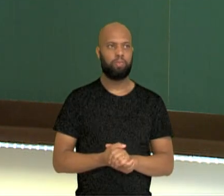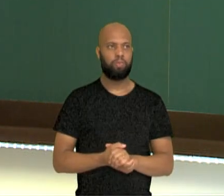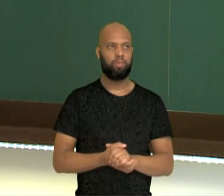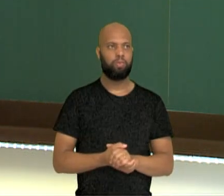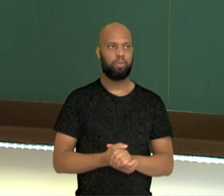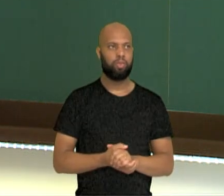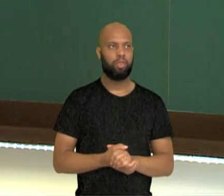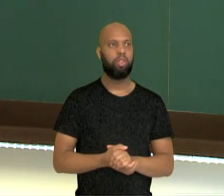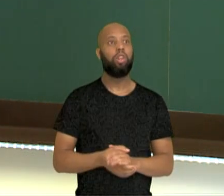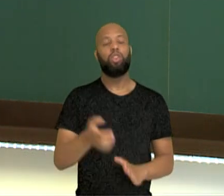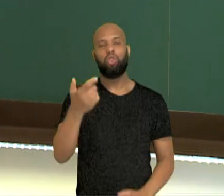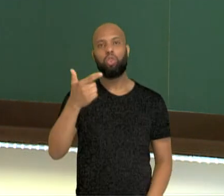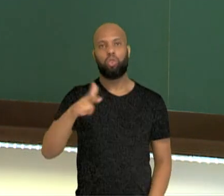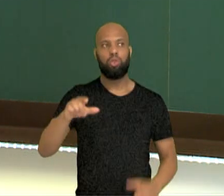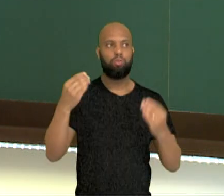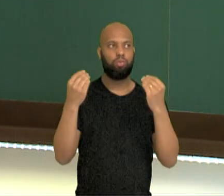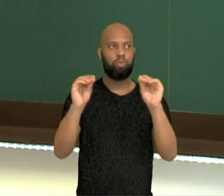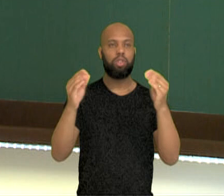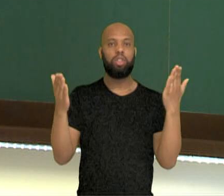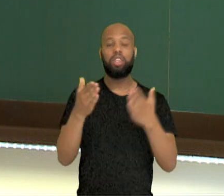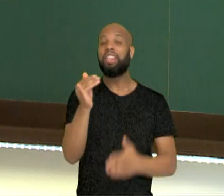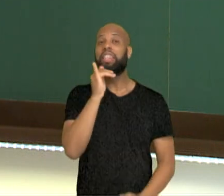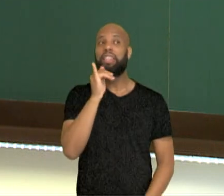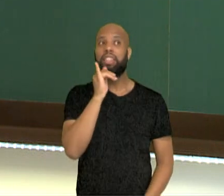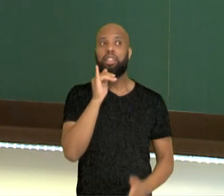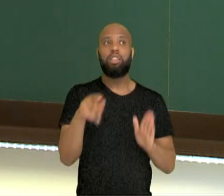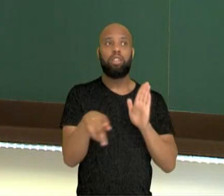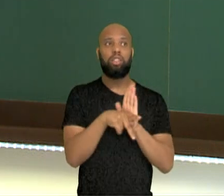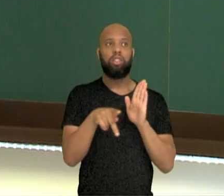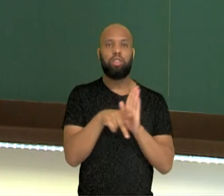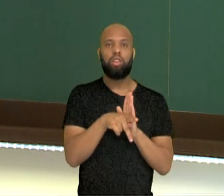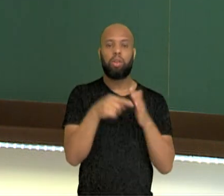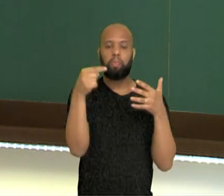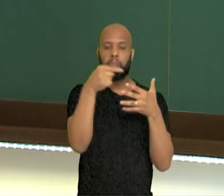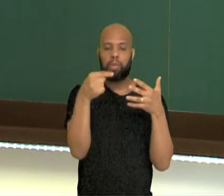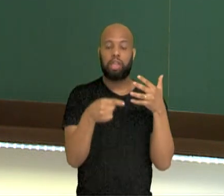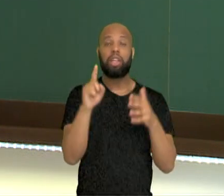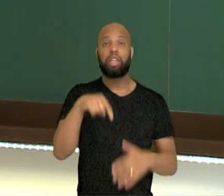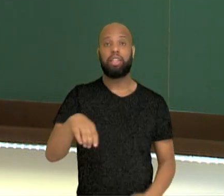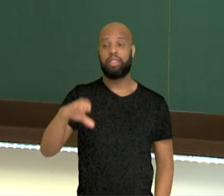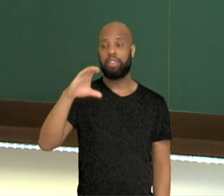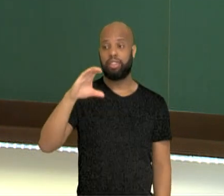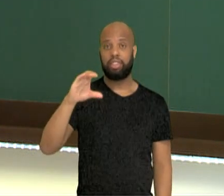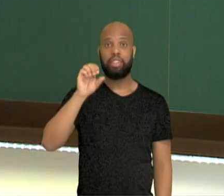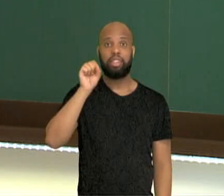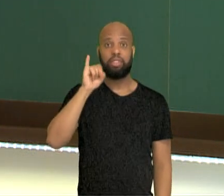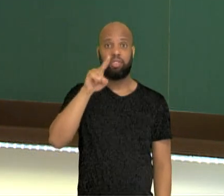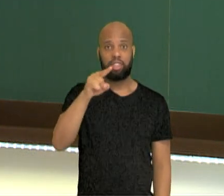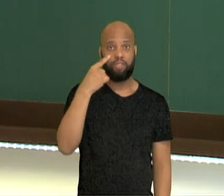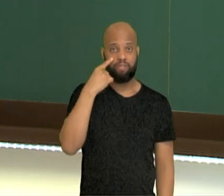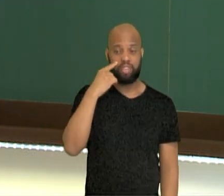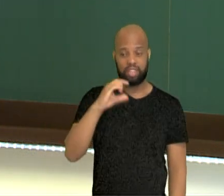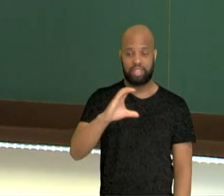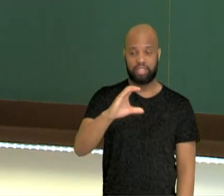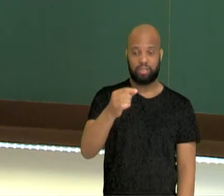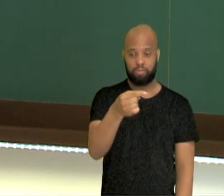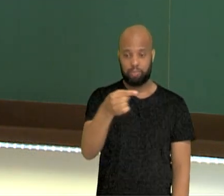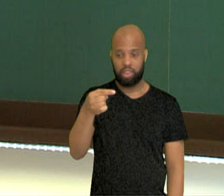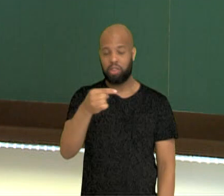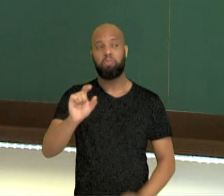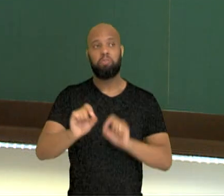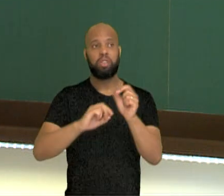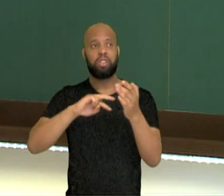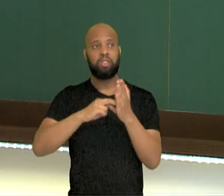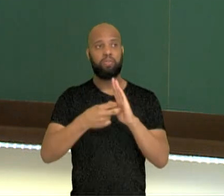Então, mais uma vez, colocando aqui um exemplo do parâmetro c, notem que se o c for negativo, no caso ali 2